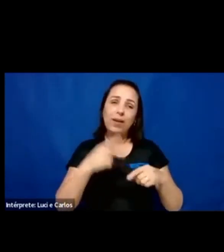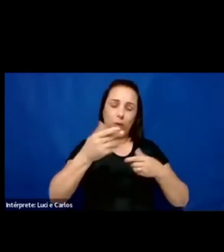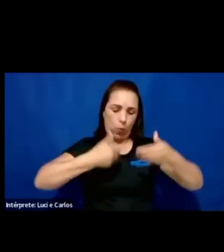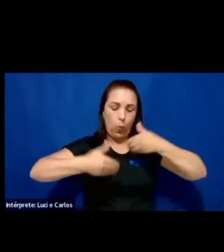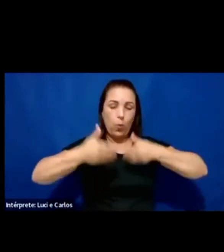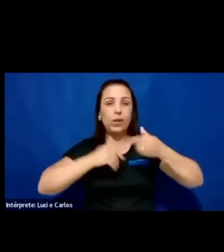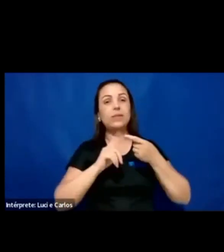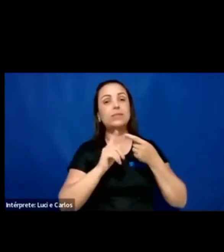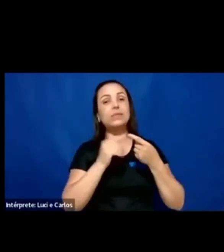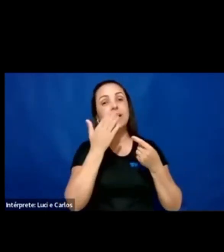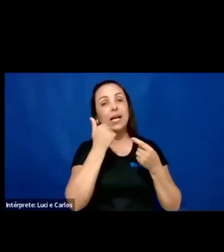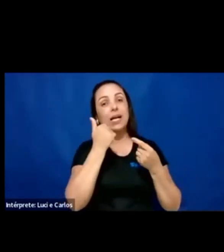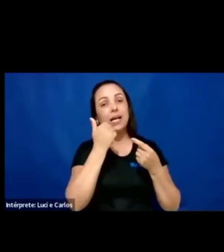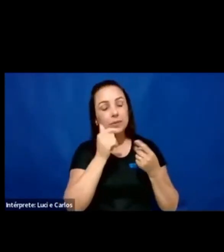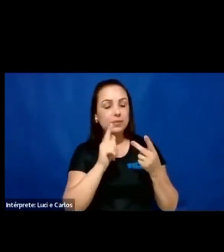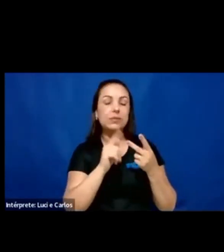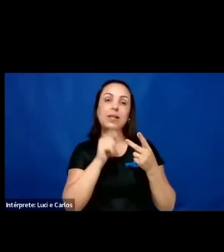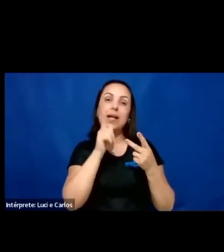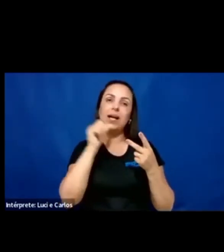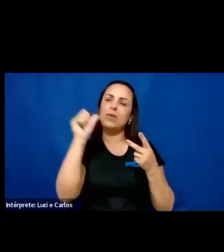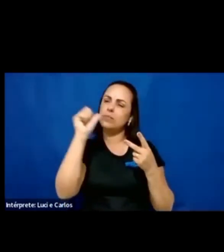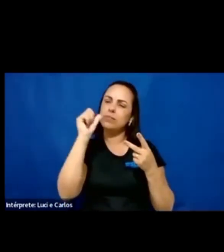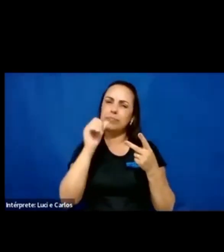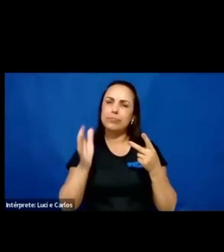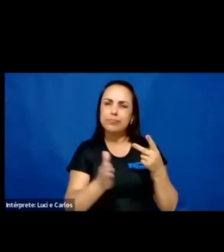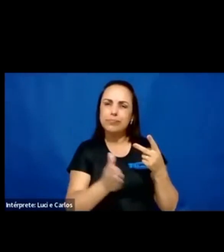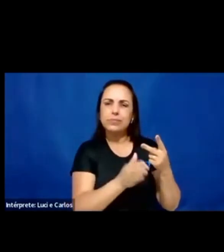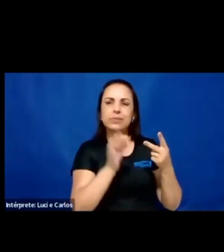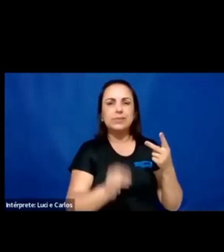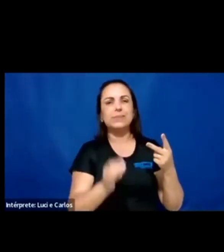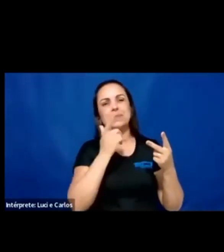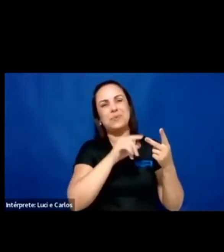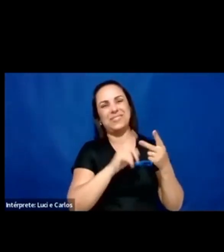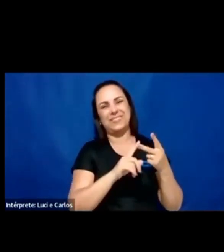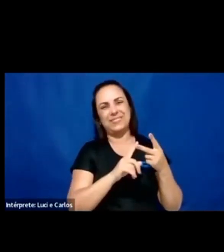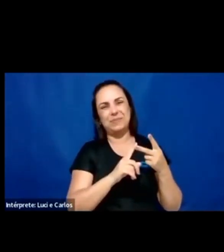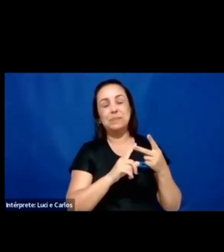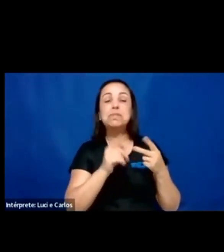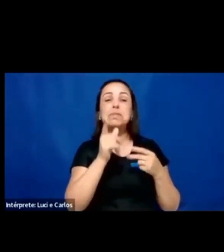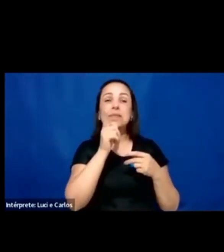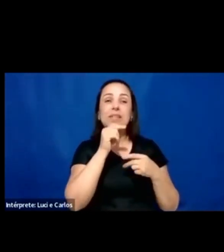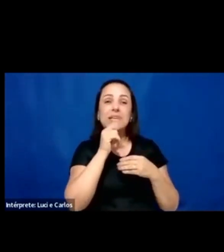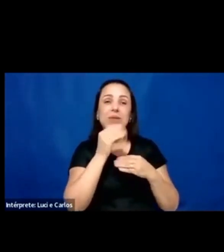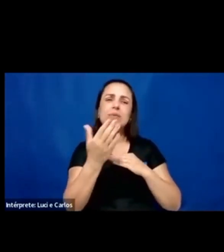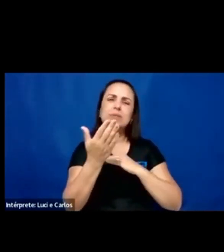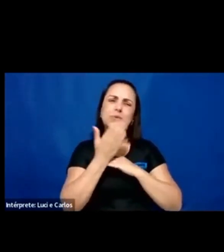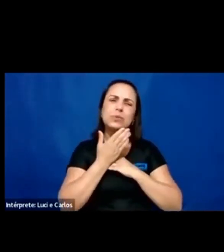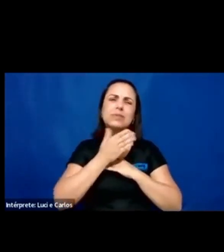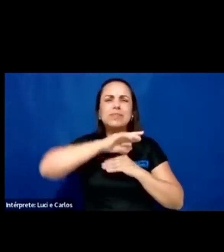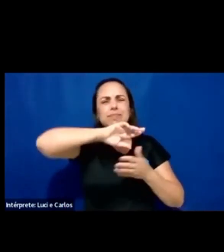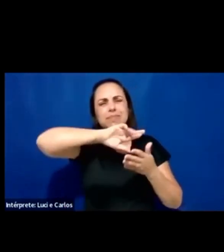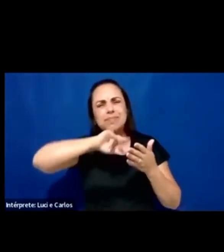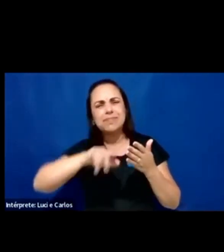fisiológico absurdo na sua saúde. E ainda, quem vai explicar isso ainda melhor para vocês é o seu Carlos, o